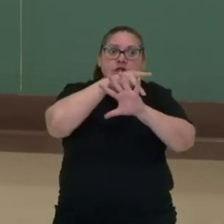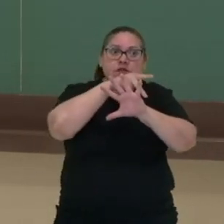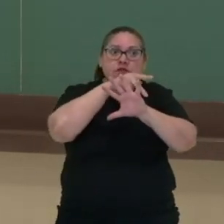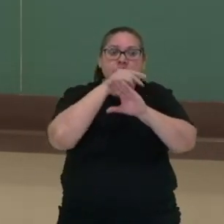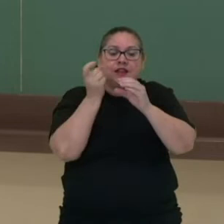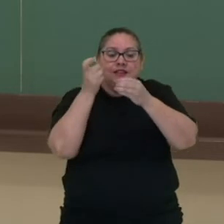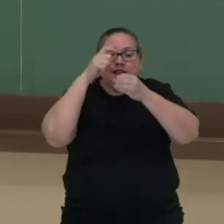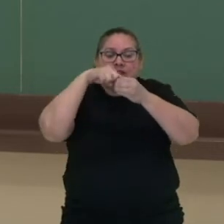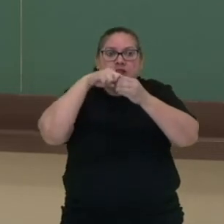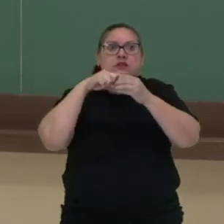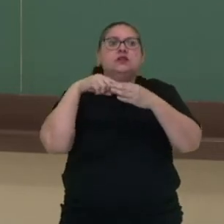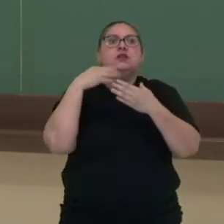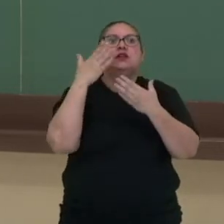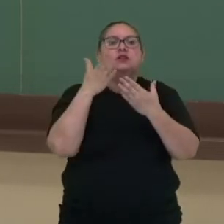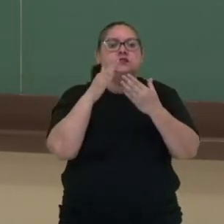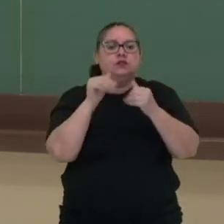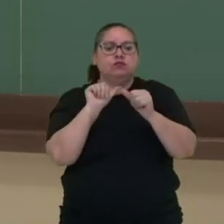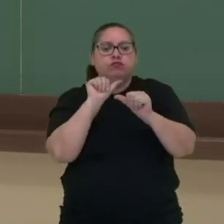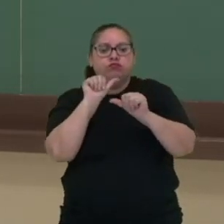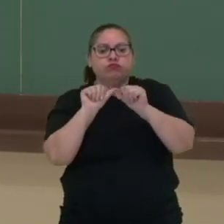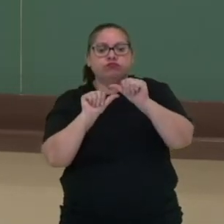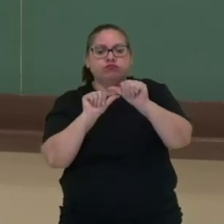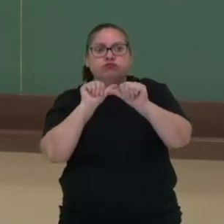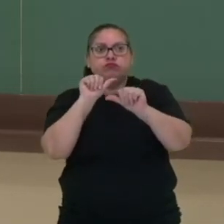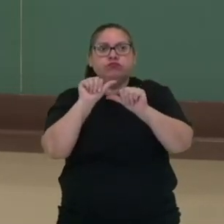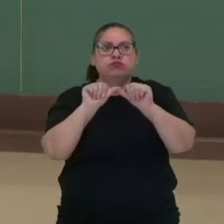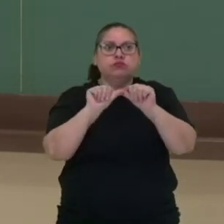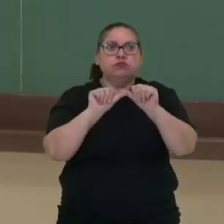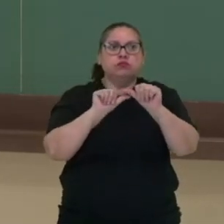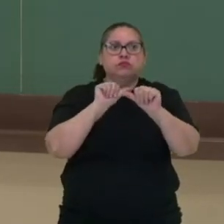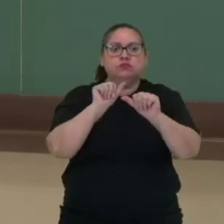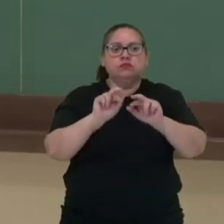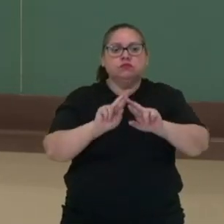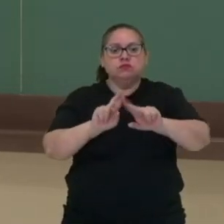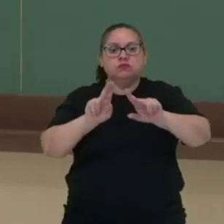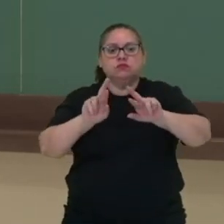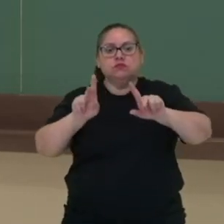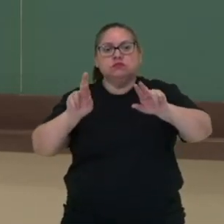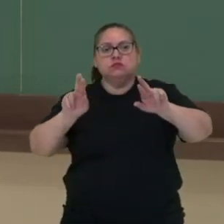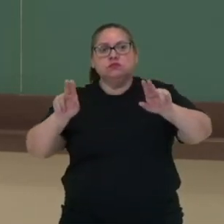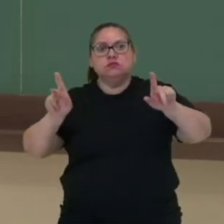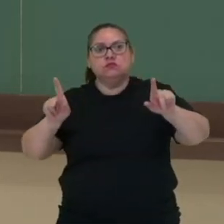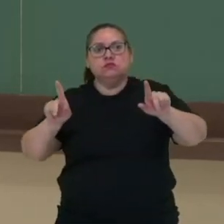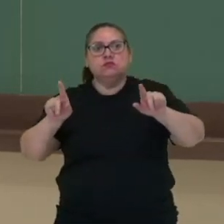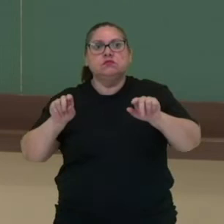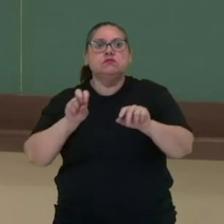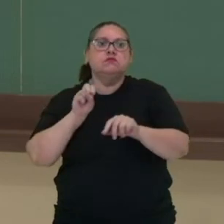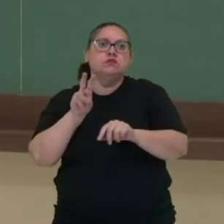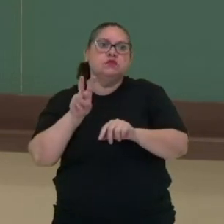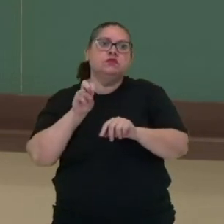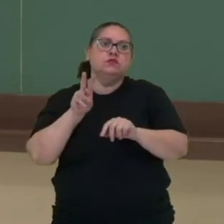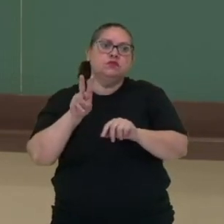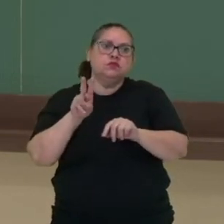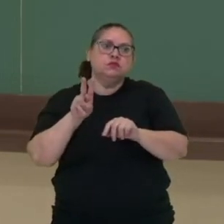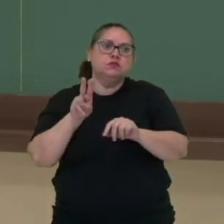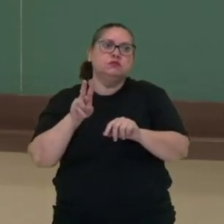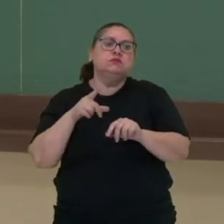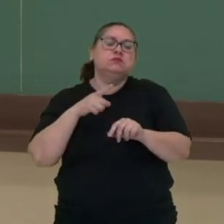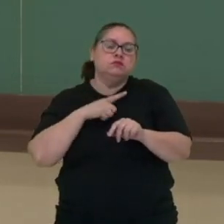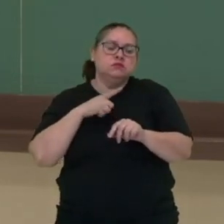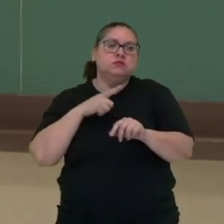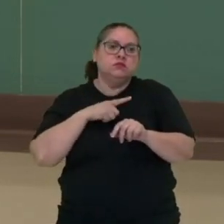genético. Essa mutação são as diferenciações que esse vírus vai